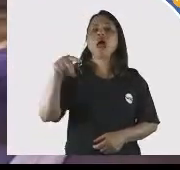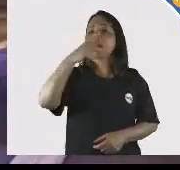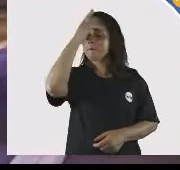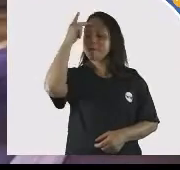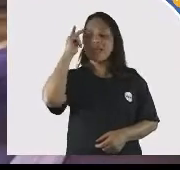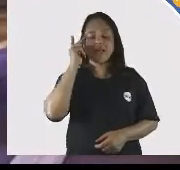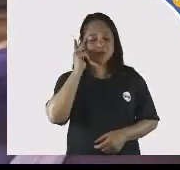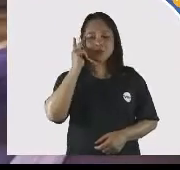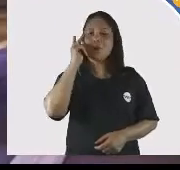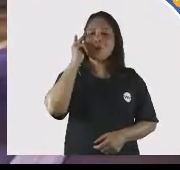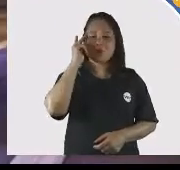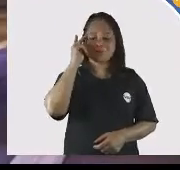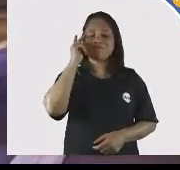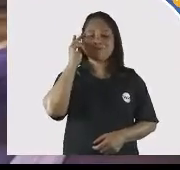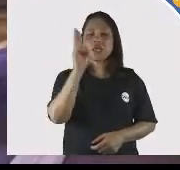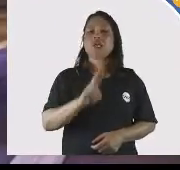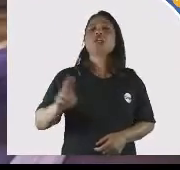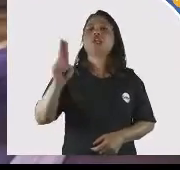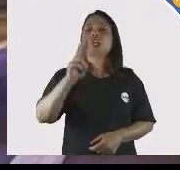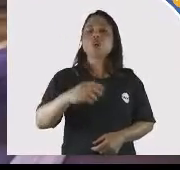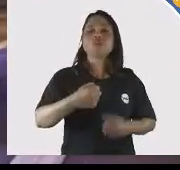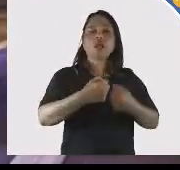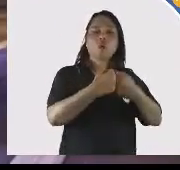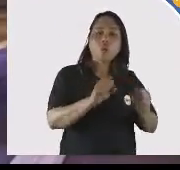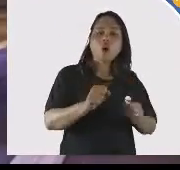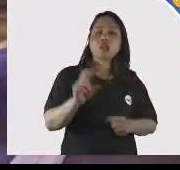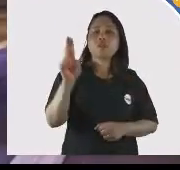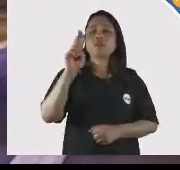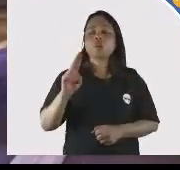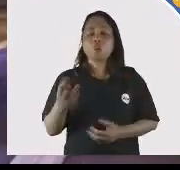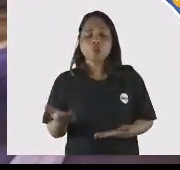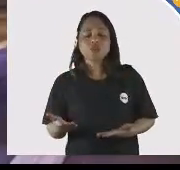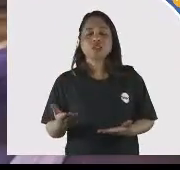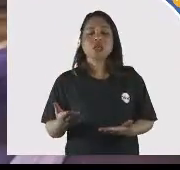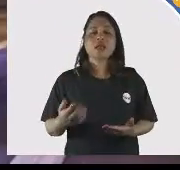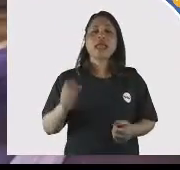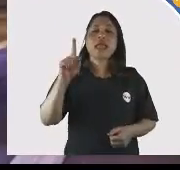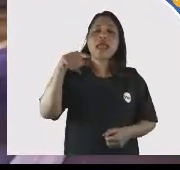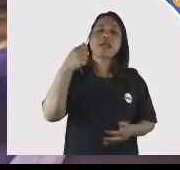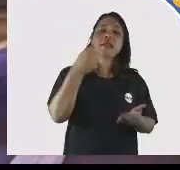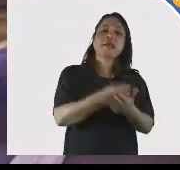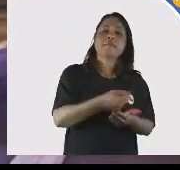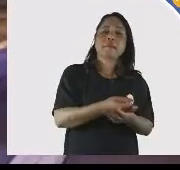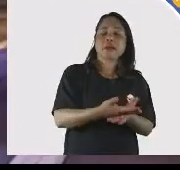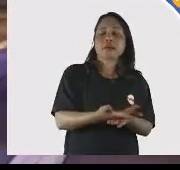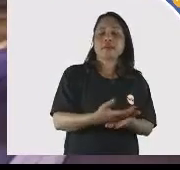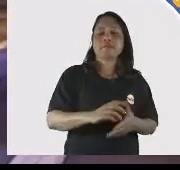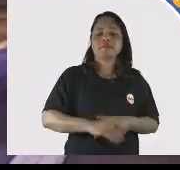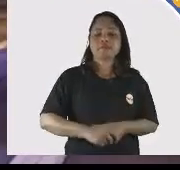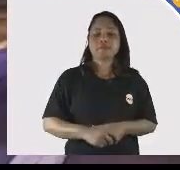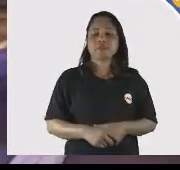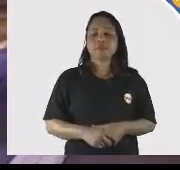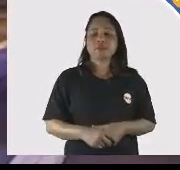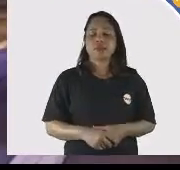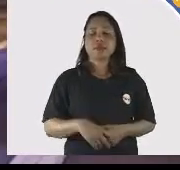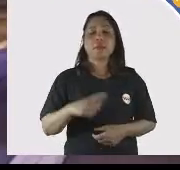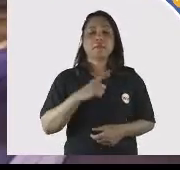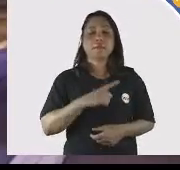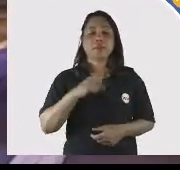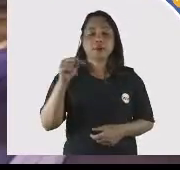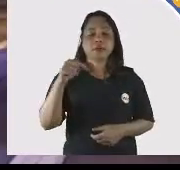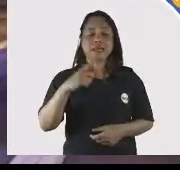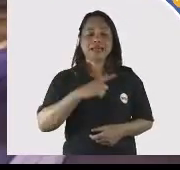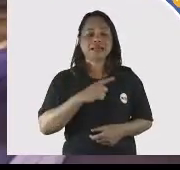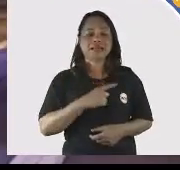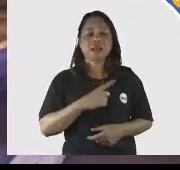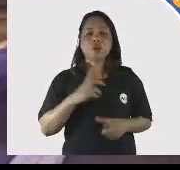subsídios Aonde a uma por exemplo uma tarifa técnica e uma tarifa